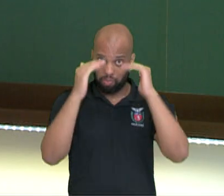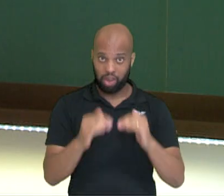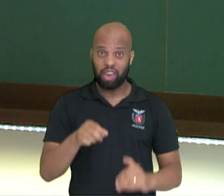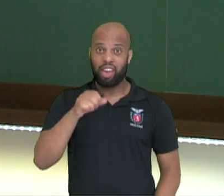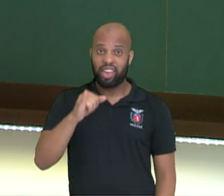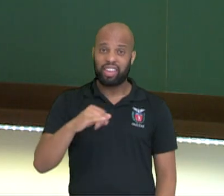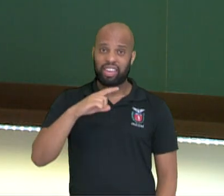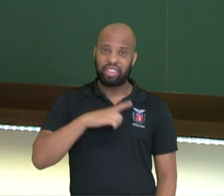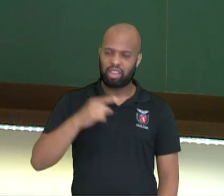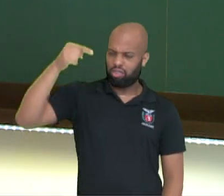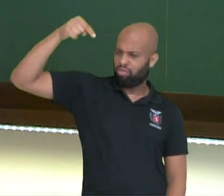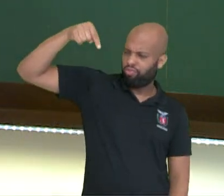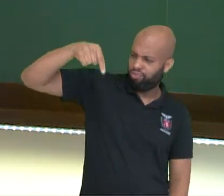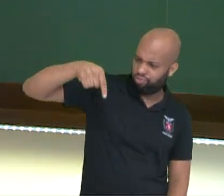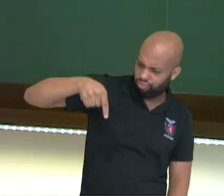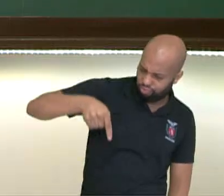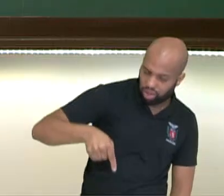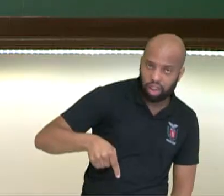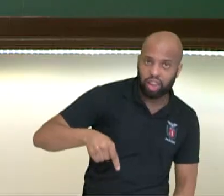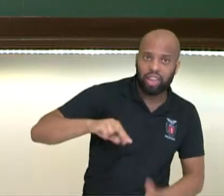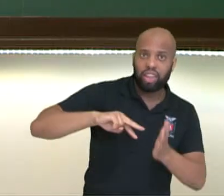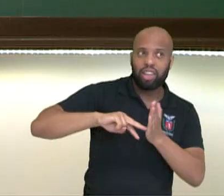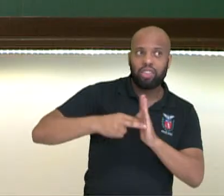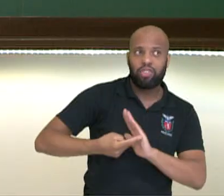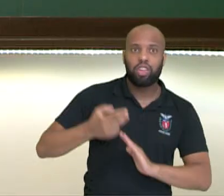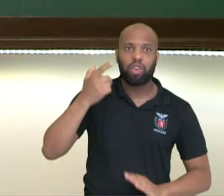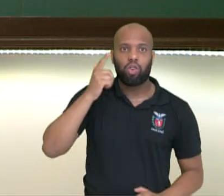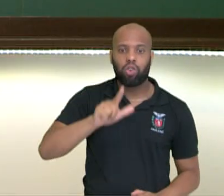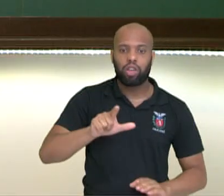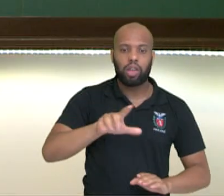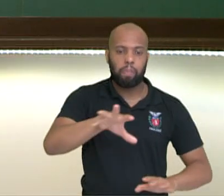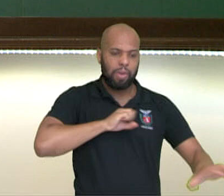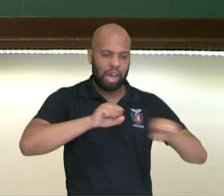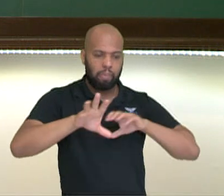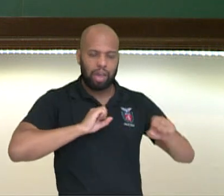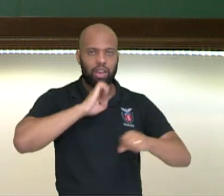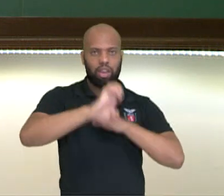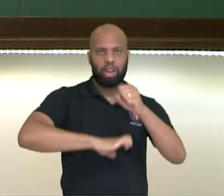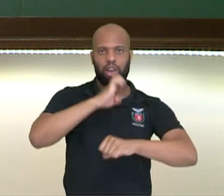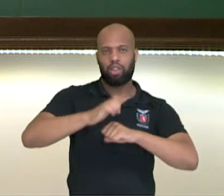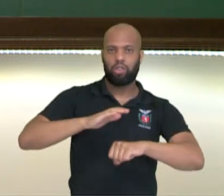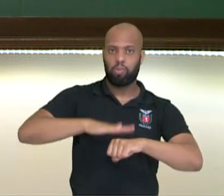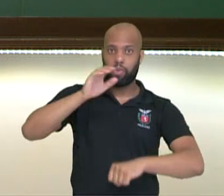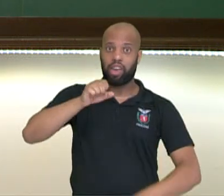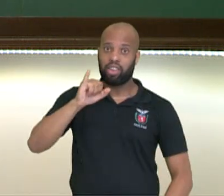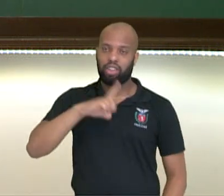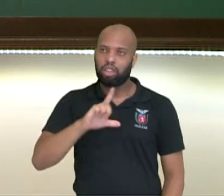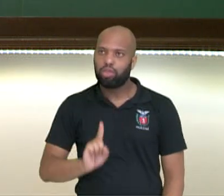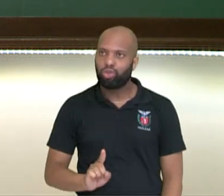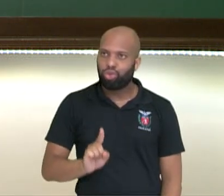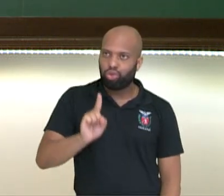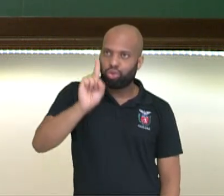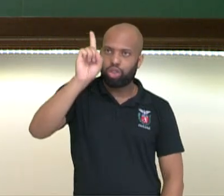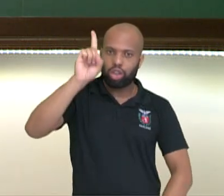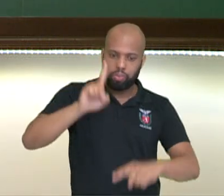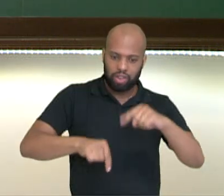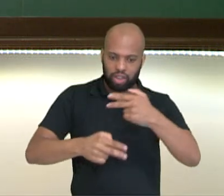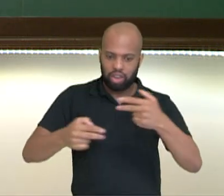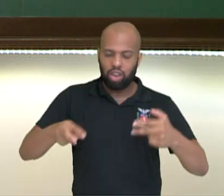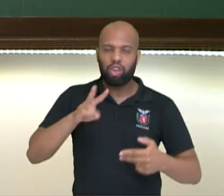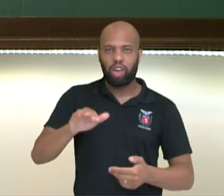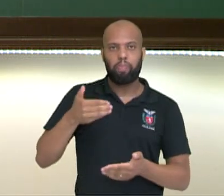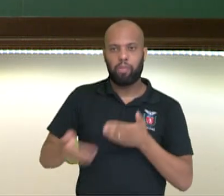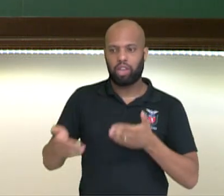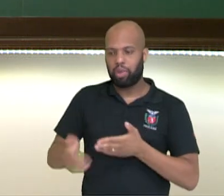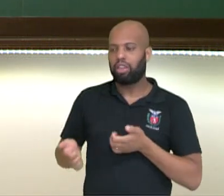mais embaixo o material, maior tendência de ele ganhar elétrons. Quanto mais para cima o material, maior tendência de